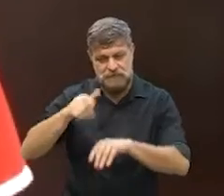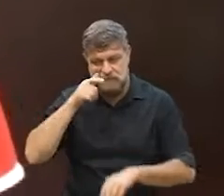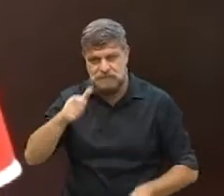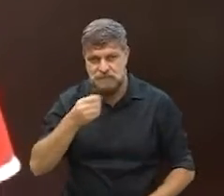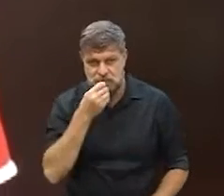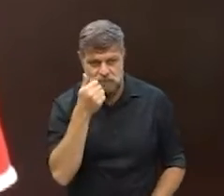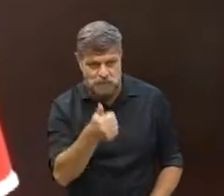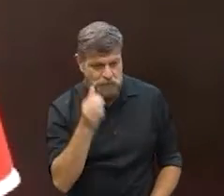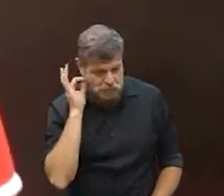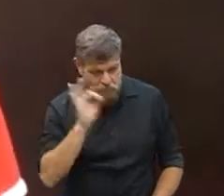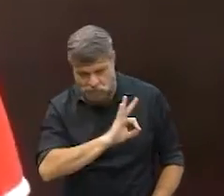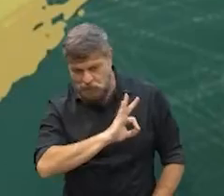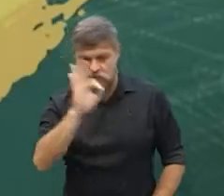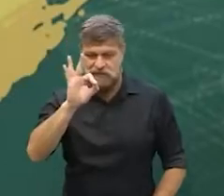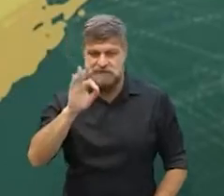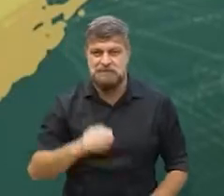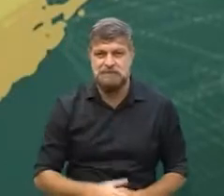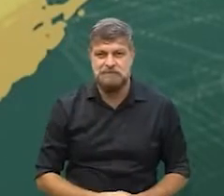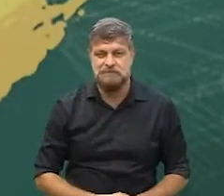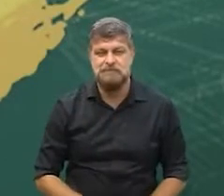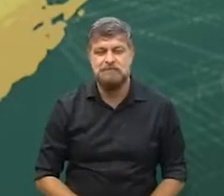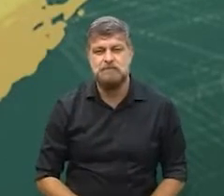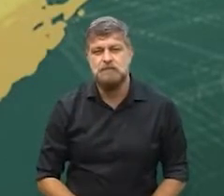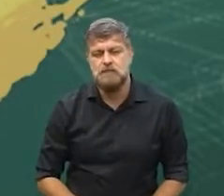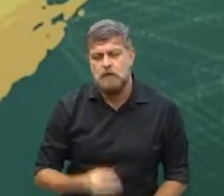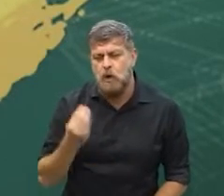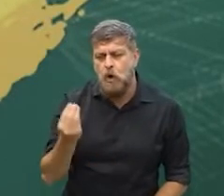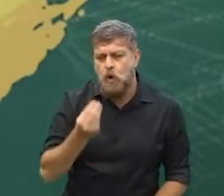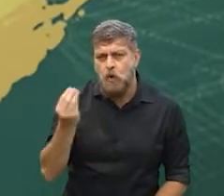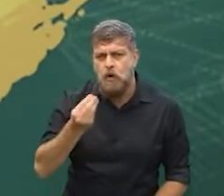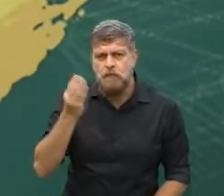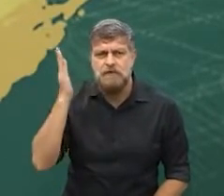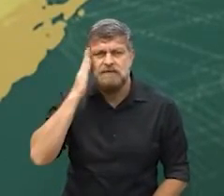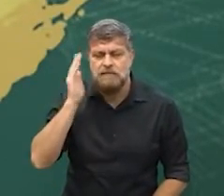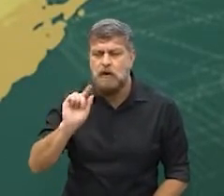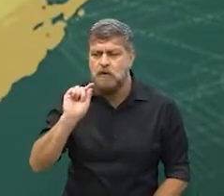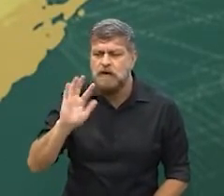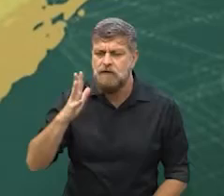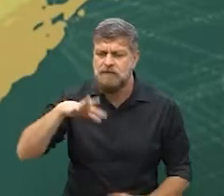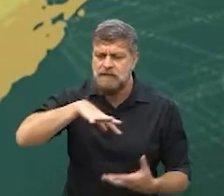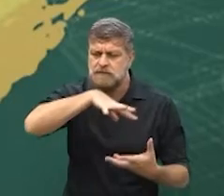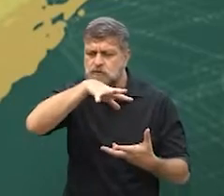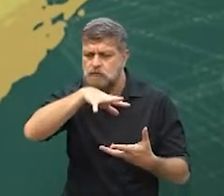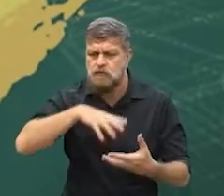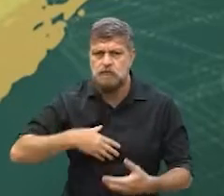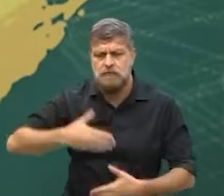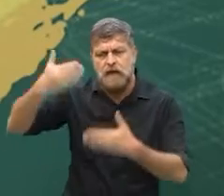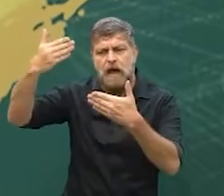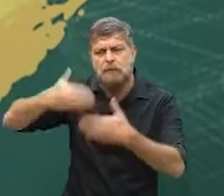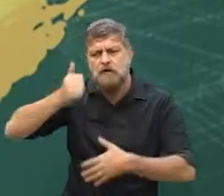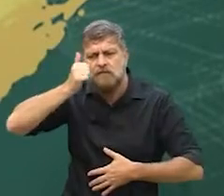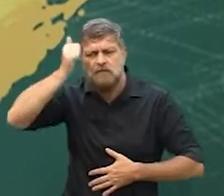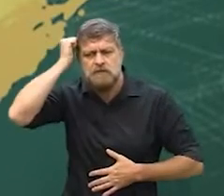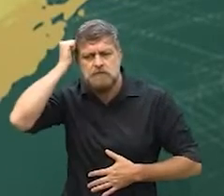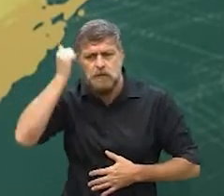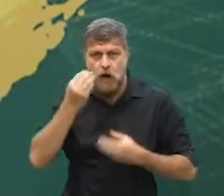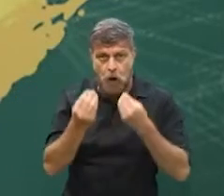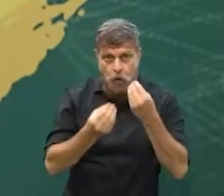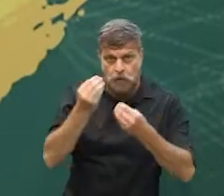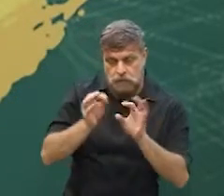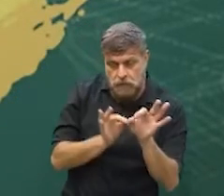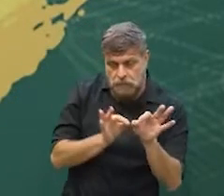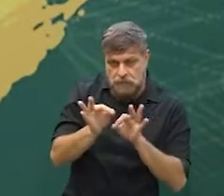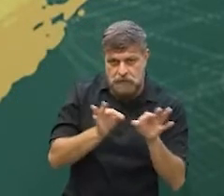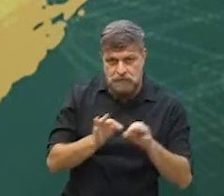tudo bem por aí? Beleza. Então, como as atualidades caem no Enem e nos vestibulares, como se